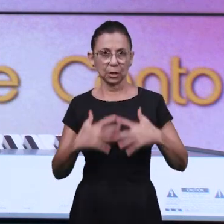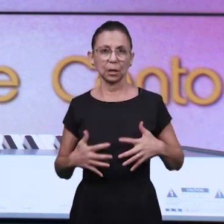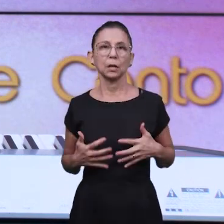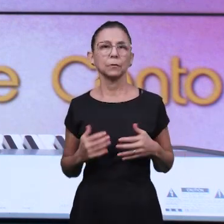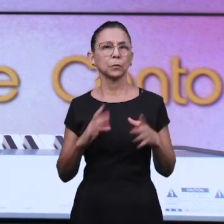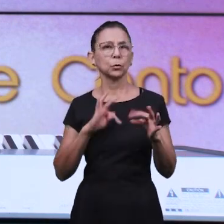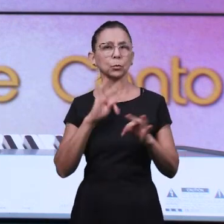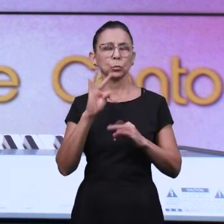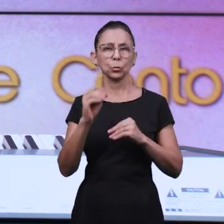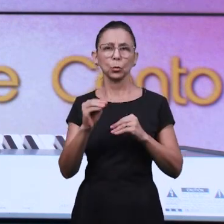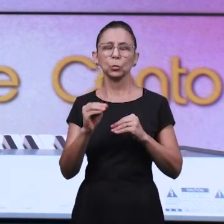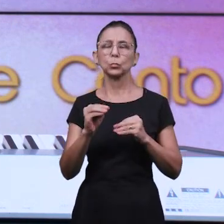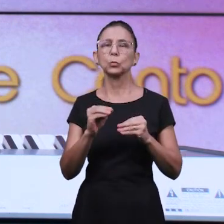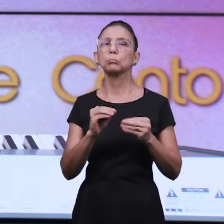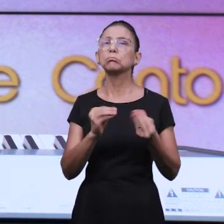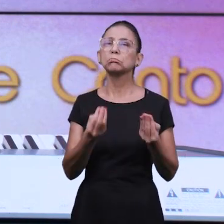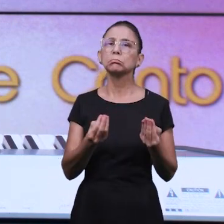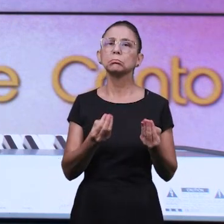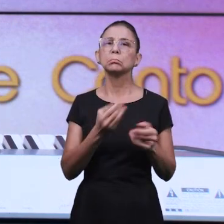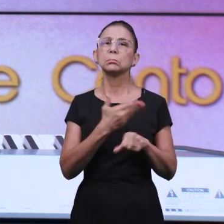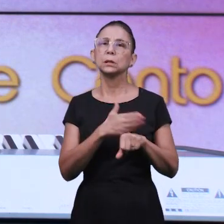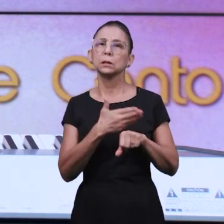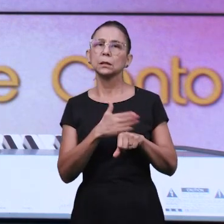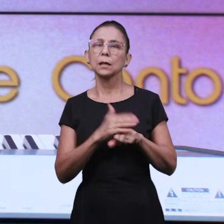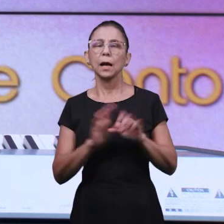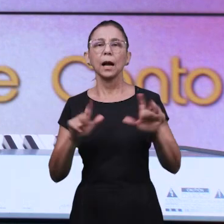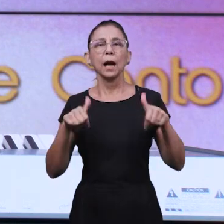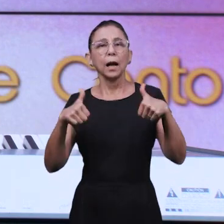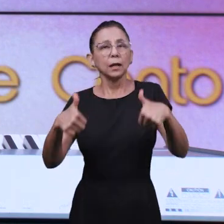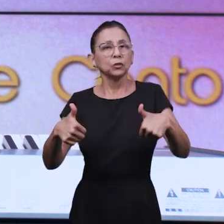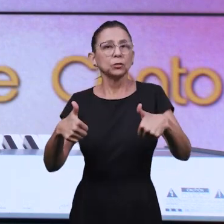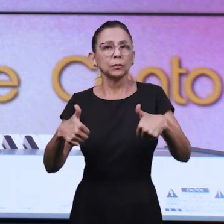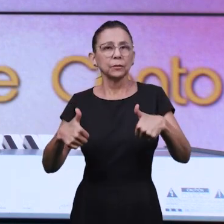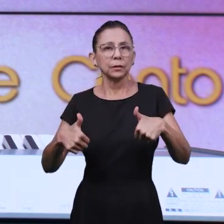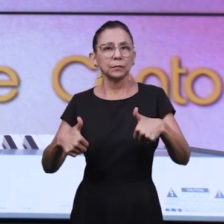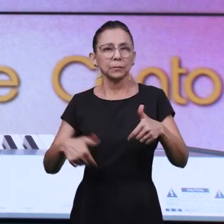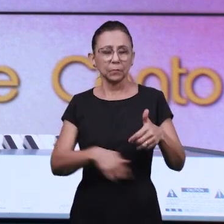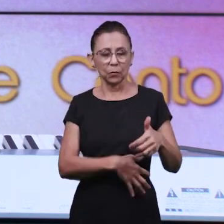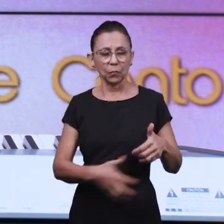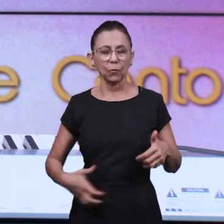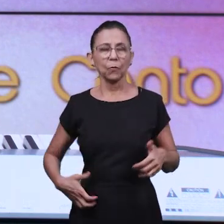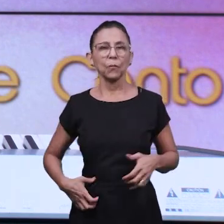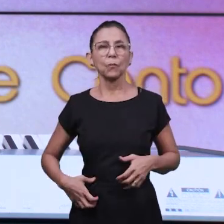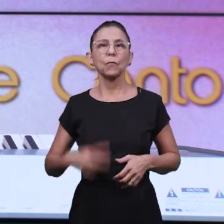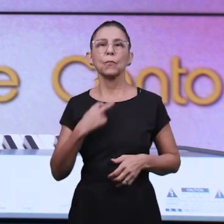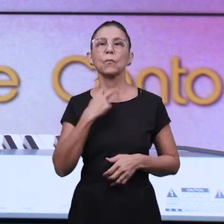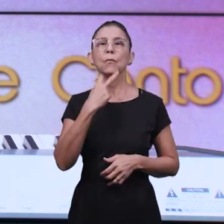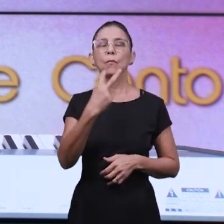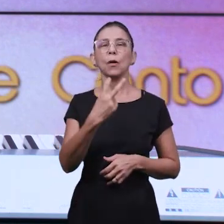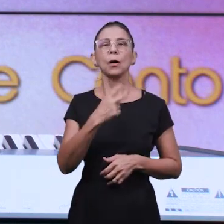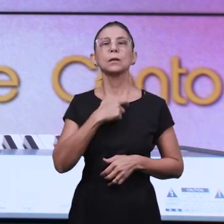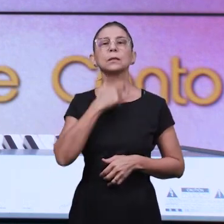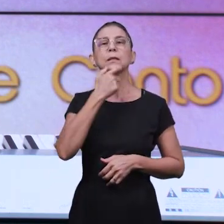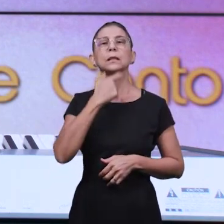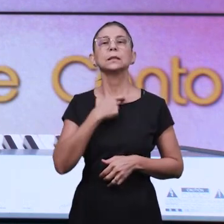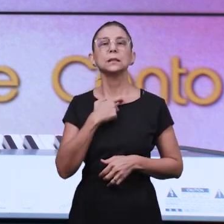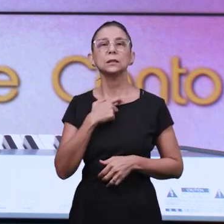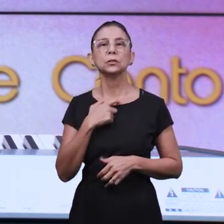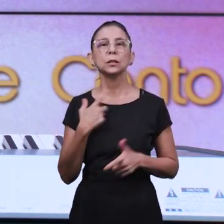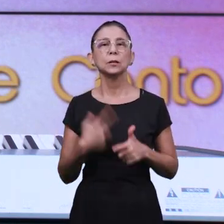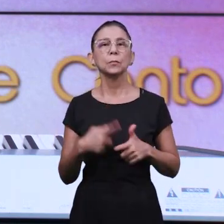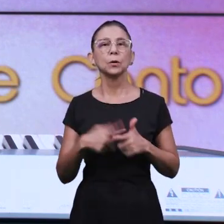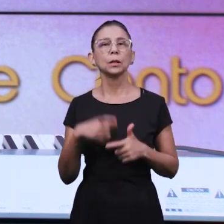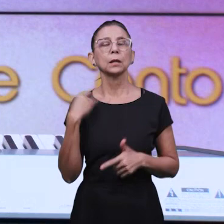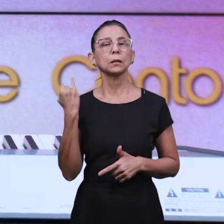exercício também desenvolve a ativação muscular da nossa região de trato vocal, região laríngea. Por